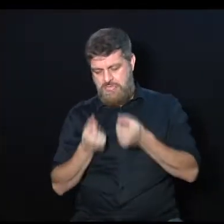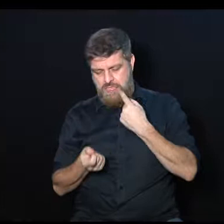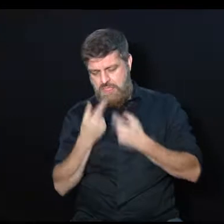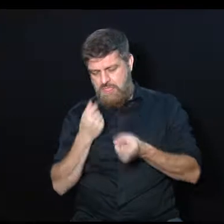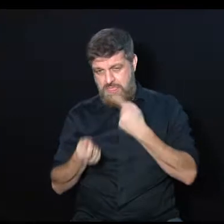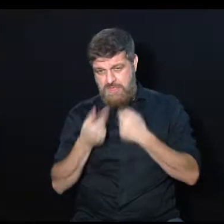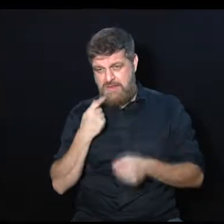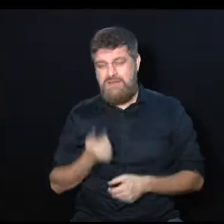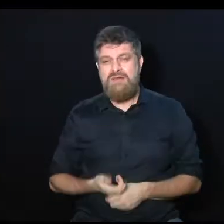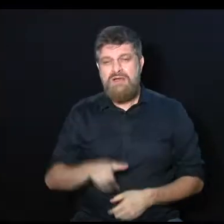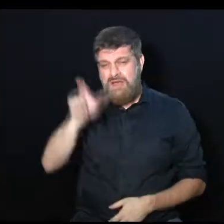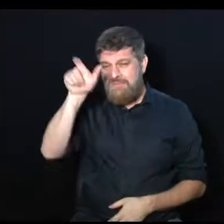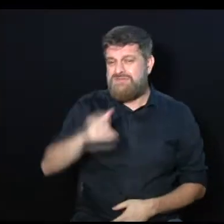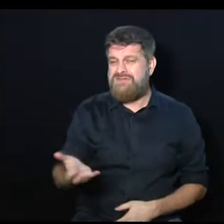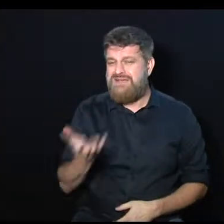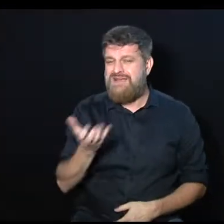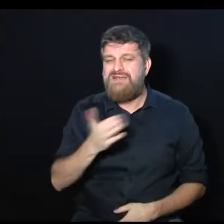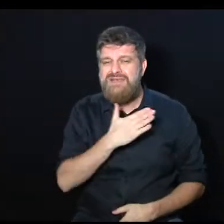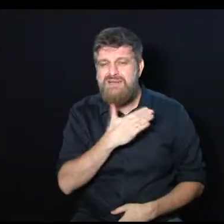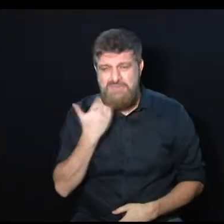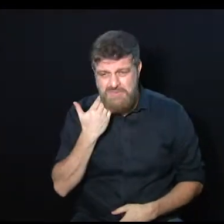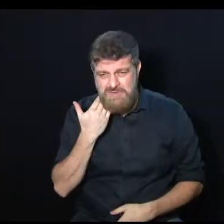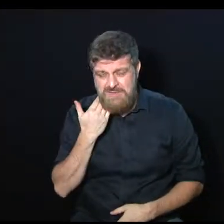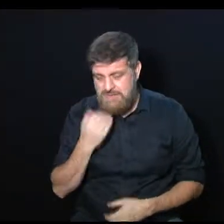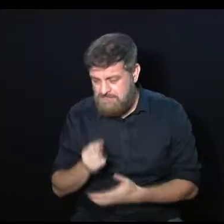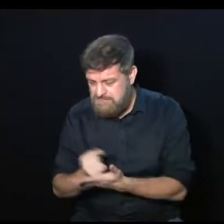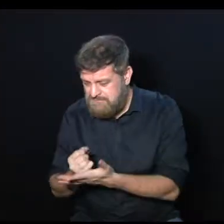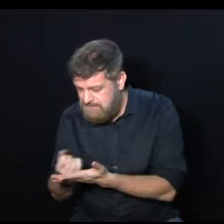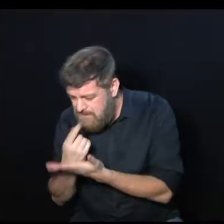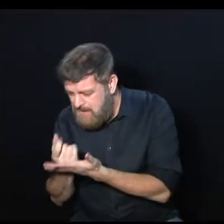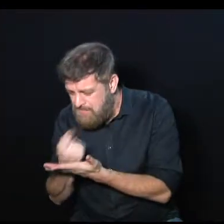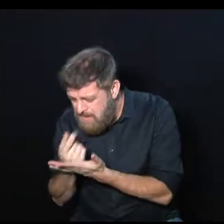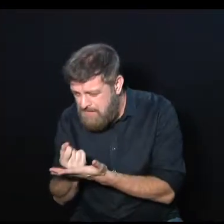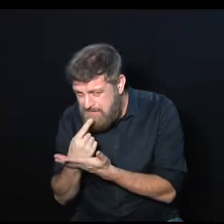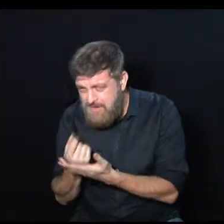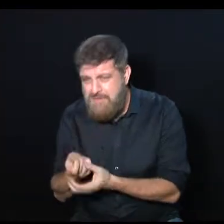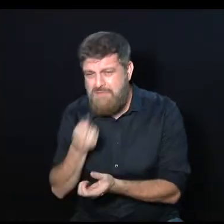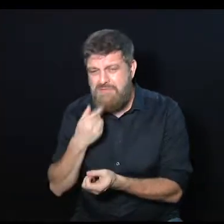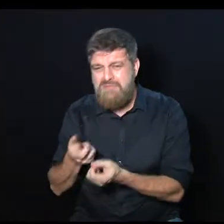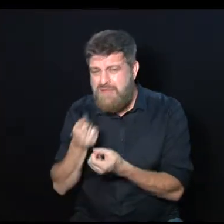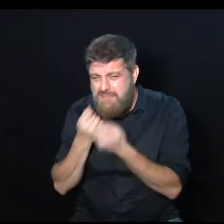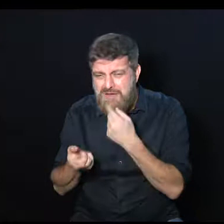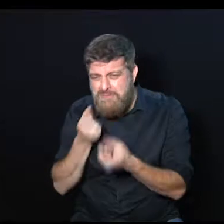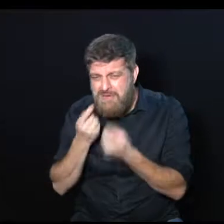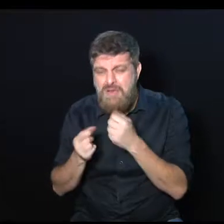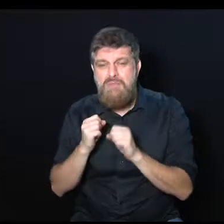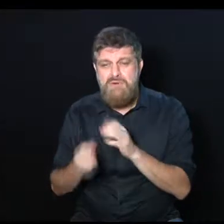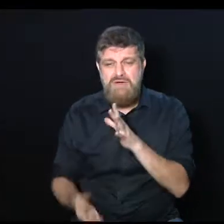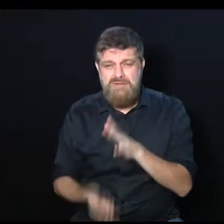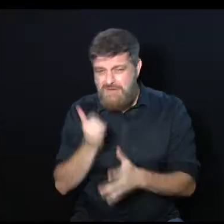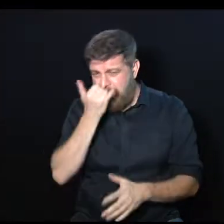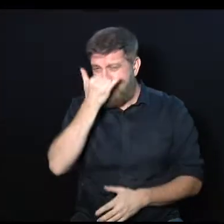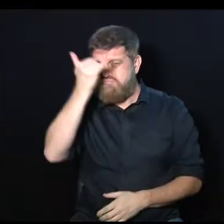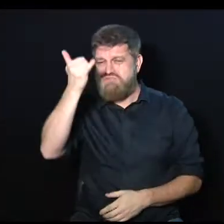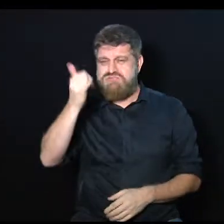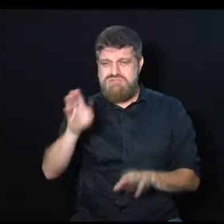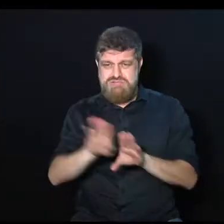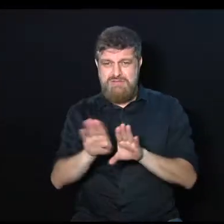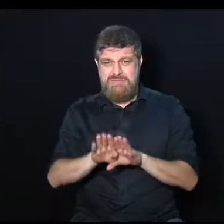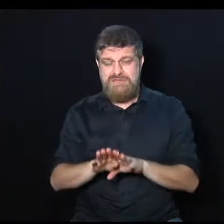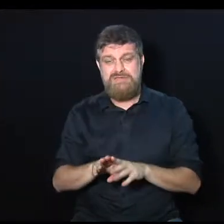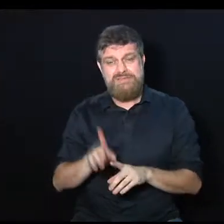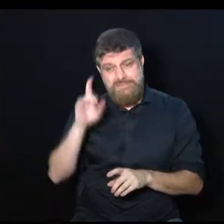indivíduo ele usa vários medicamentos para tentar se matar, e isso pode gerar uma intoxicação mais grave, que é mais difícil de